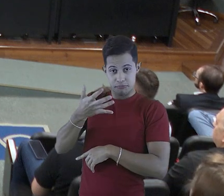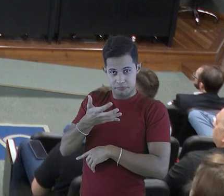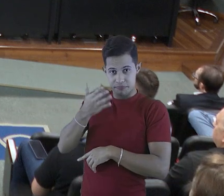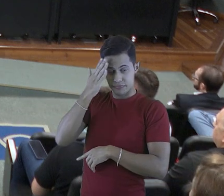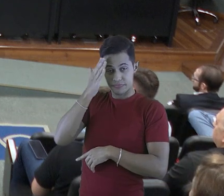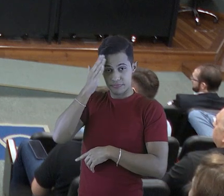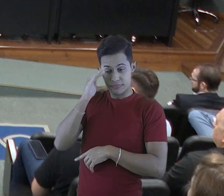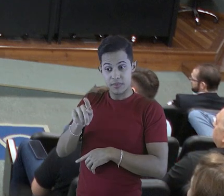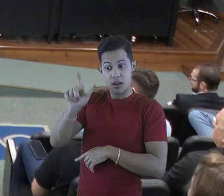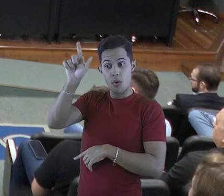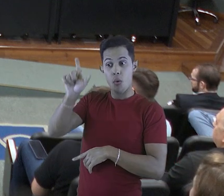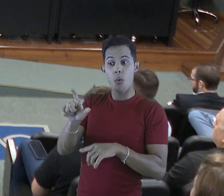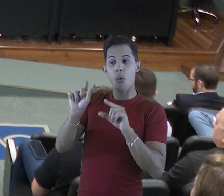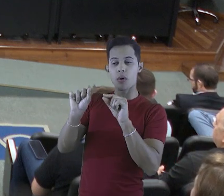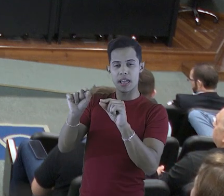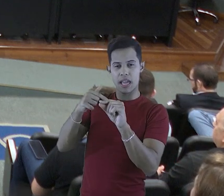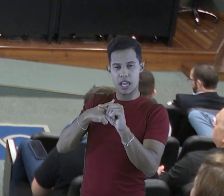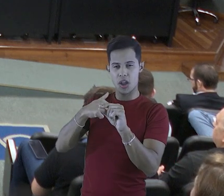eu consigo.